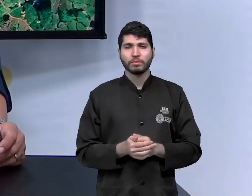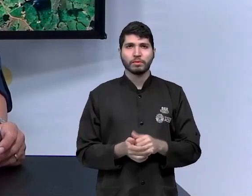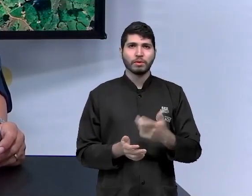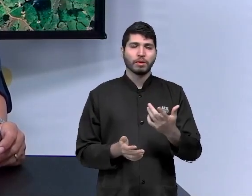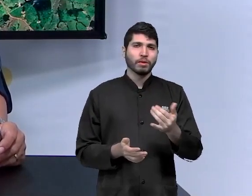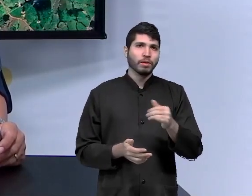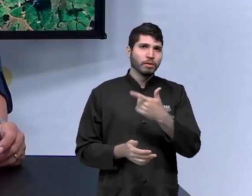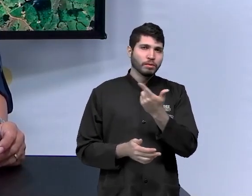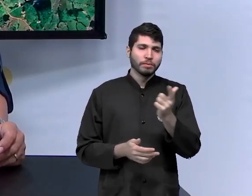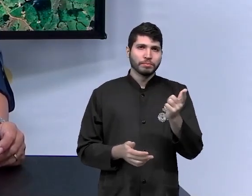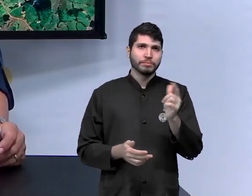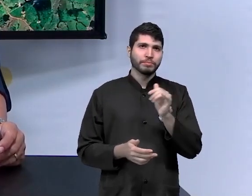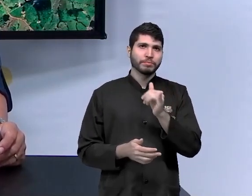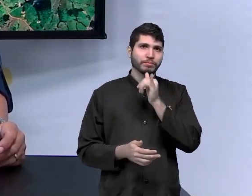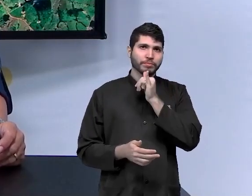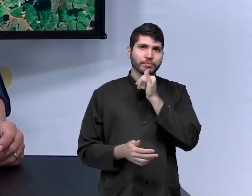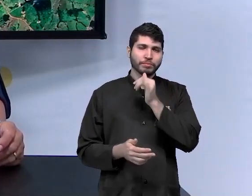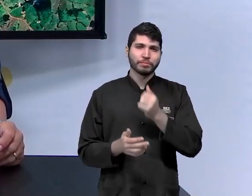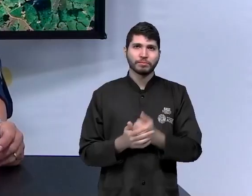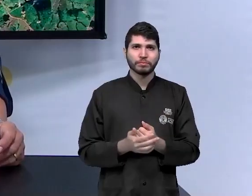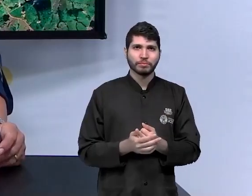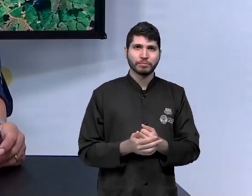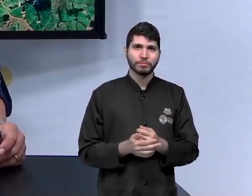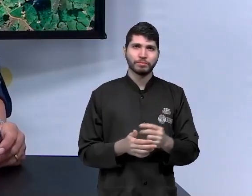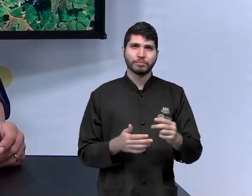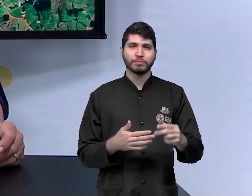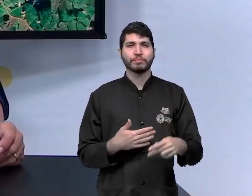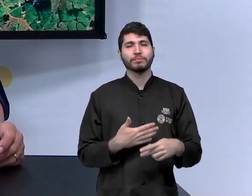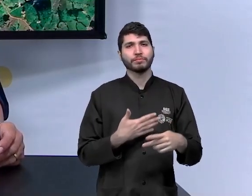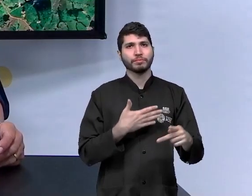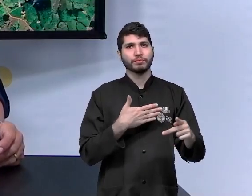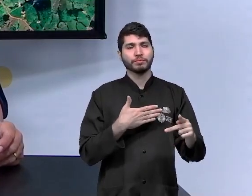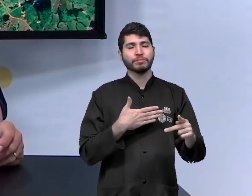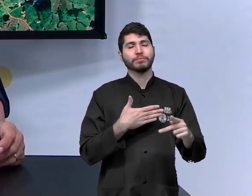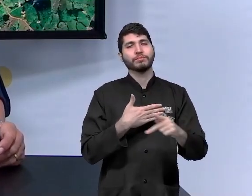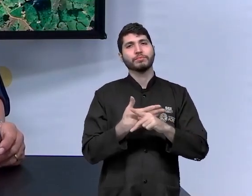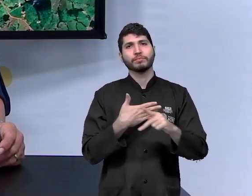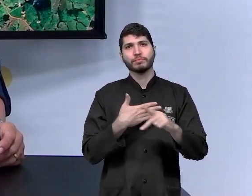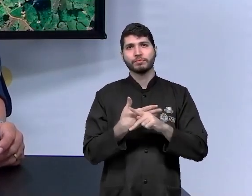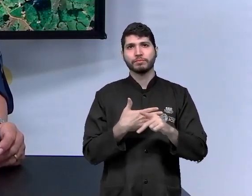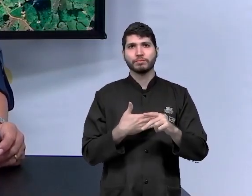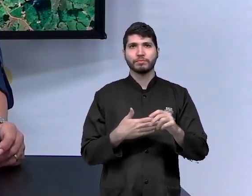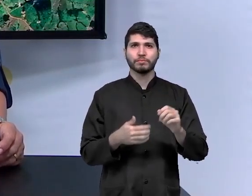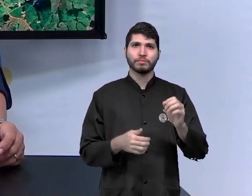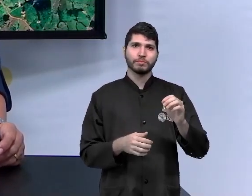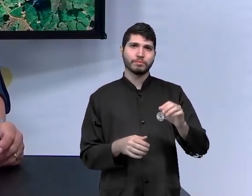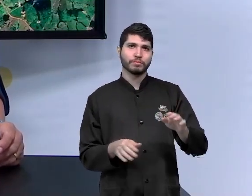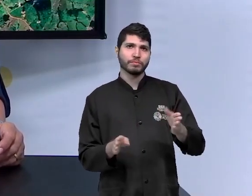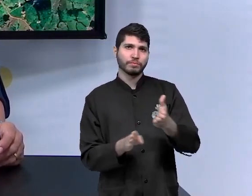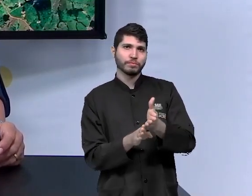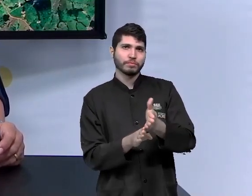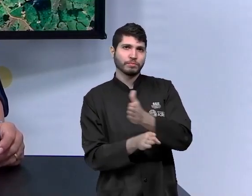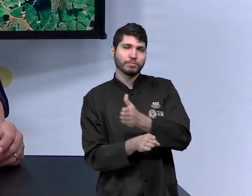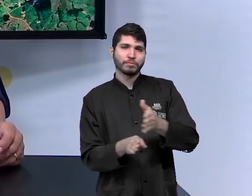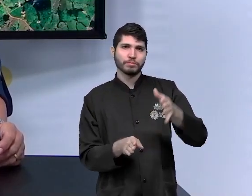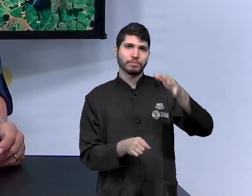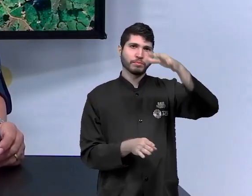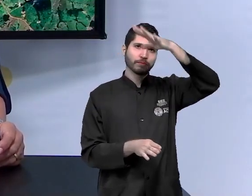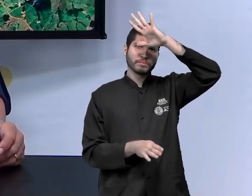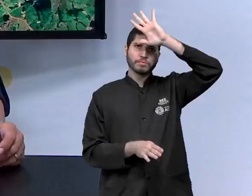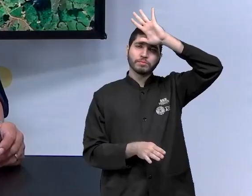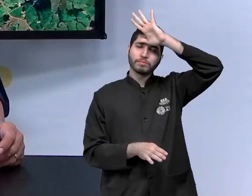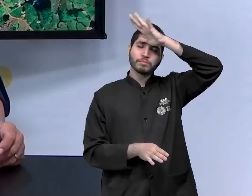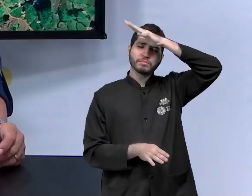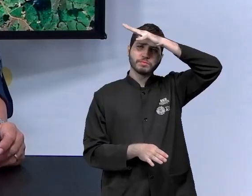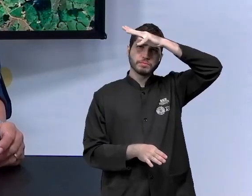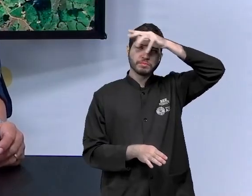Bolívia também faz fronteira, Paraguai, perdão, faz fronteira com Mato Grosso. Uruguai, na cidade de Rivera, faz município com o Rio Grande